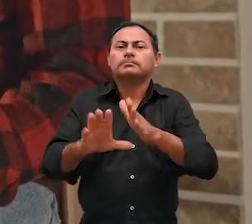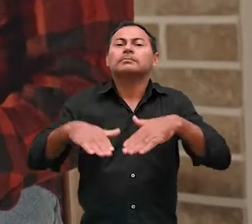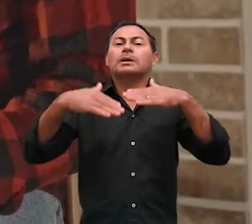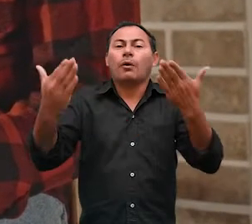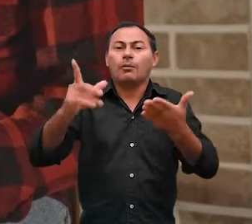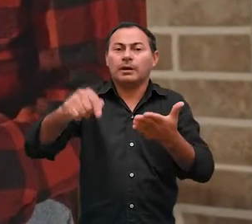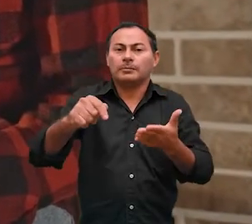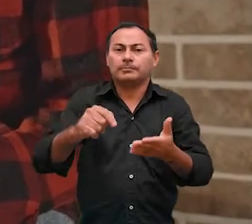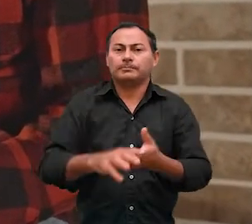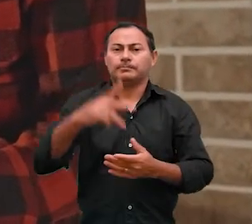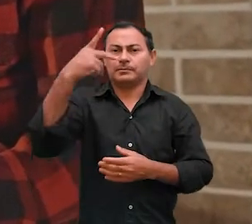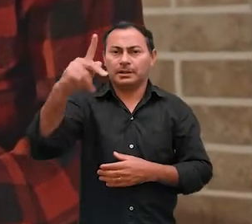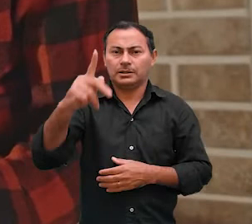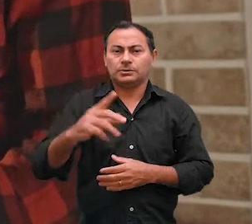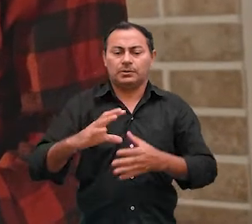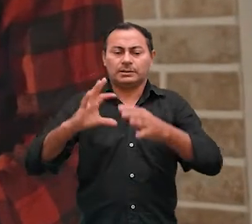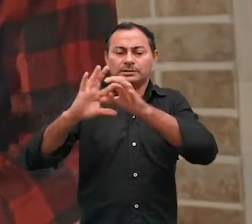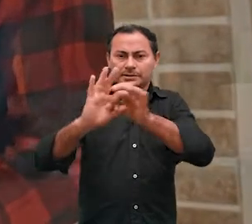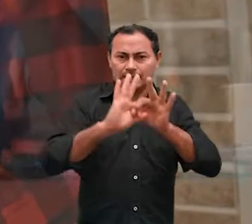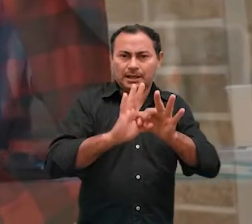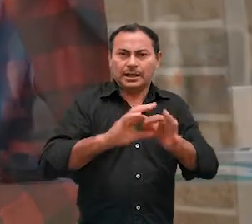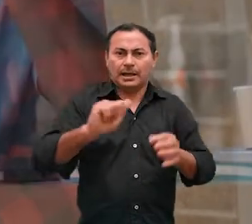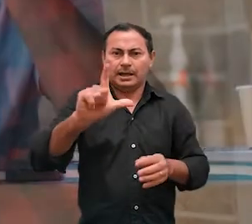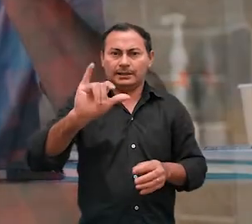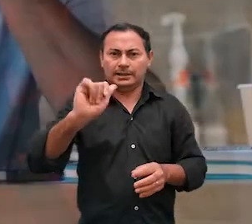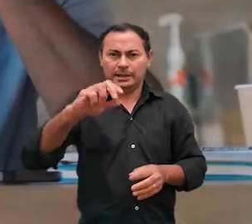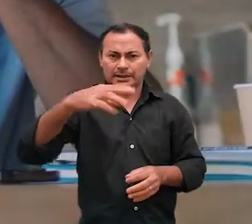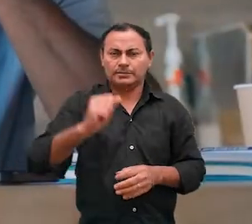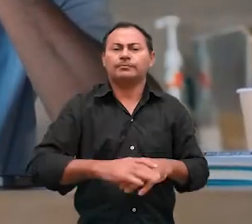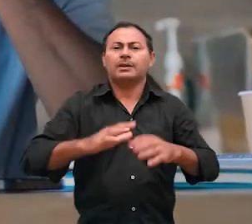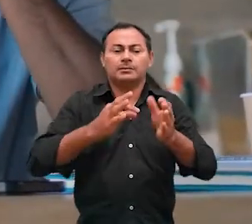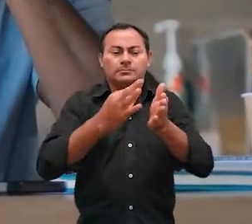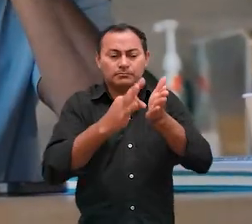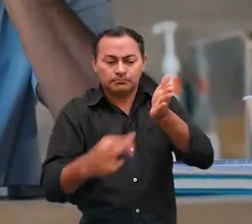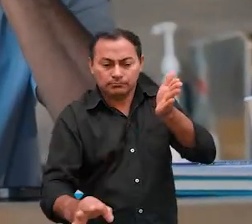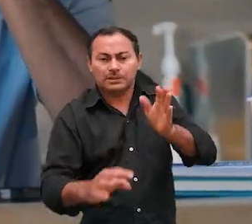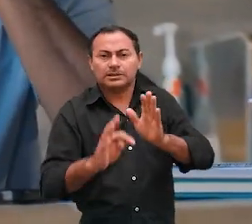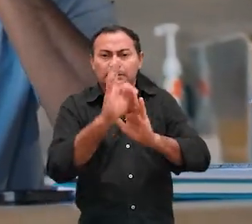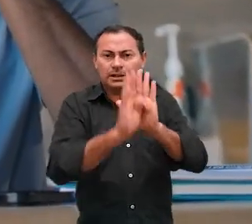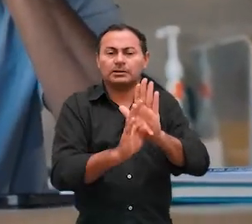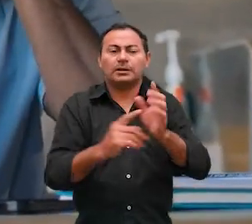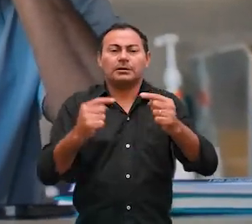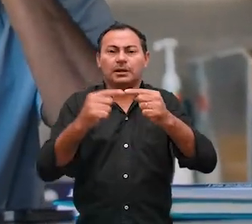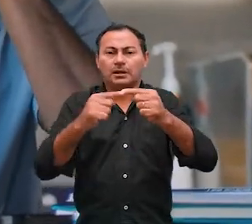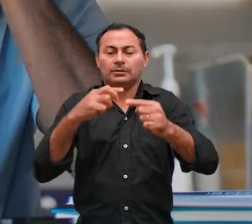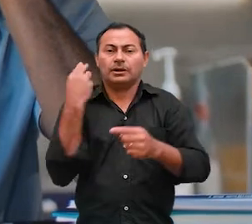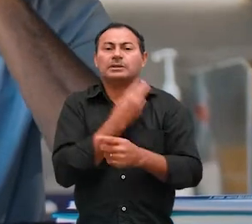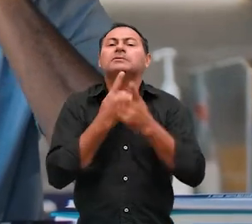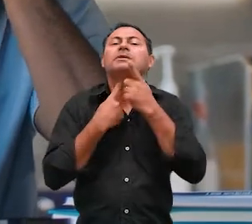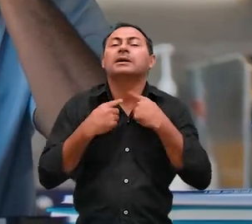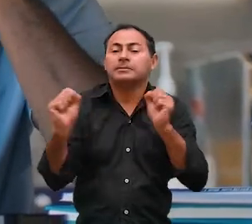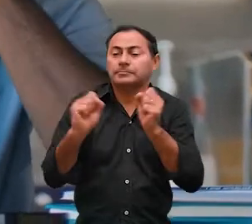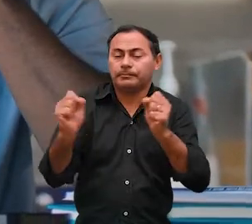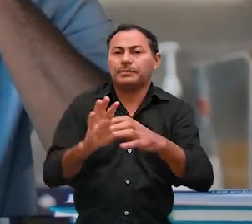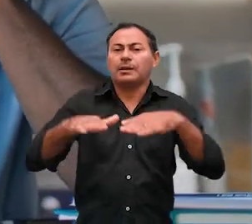é quais são as suas alianças a parte mais longa dessa passagem tem a ver com o nossas